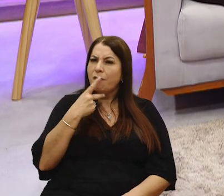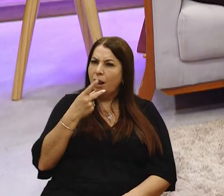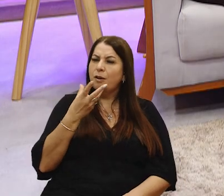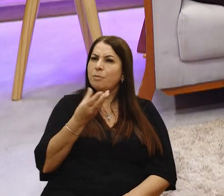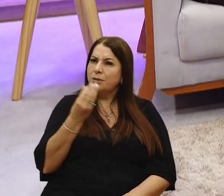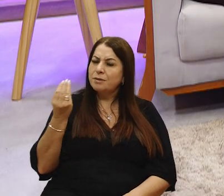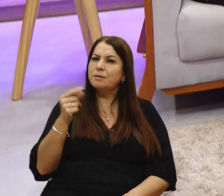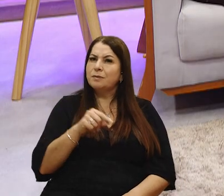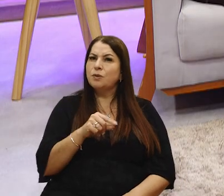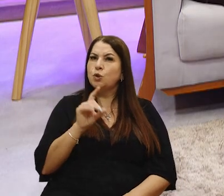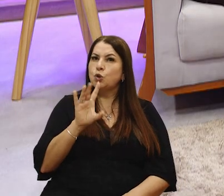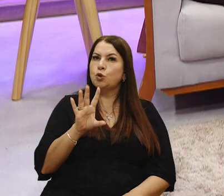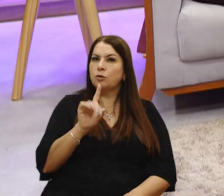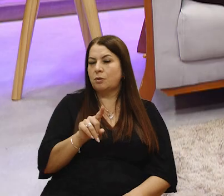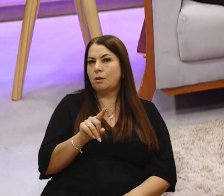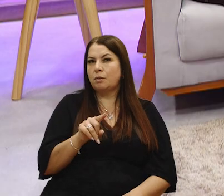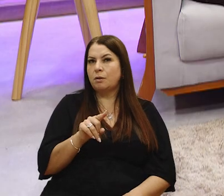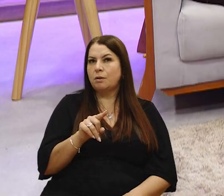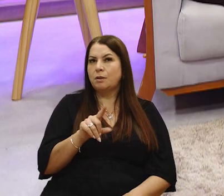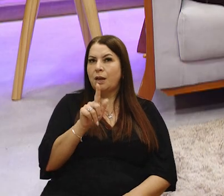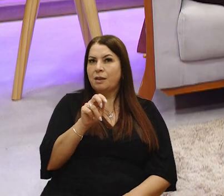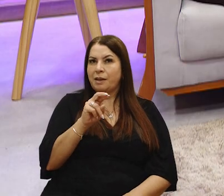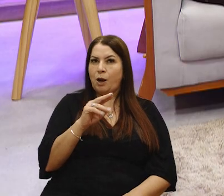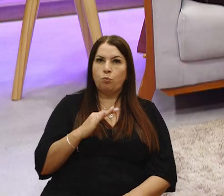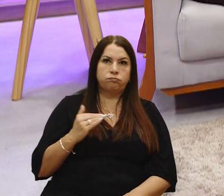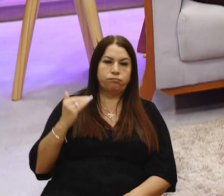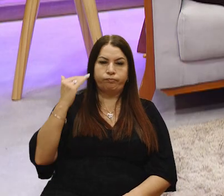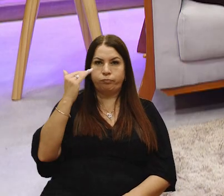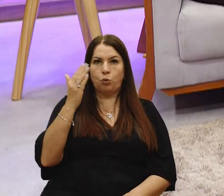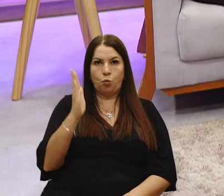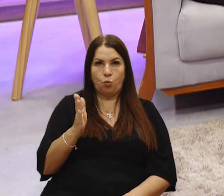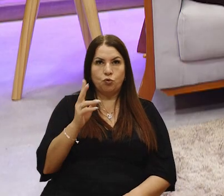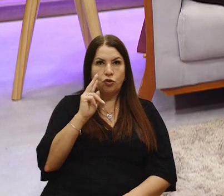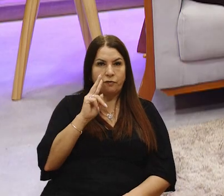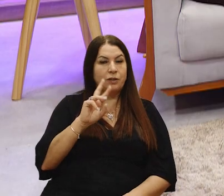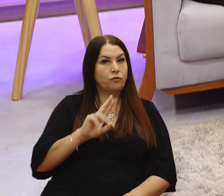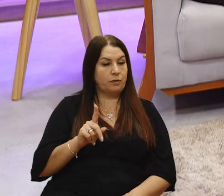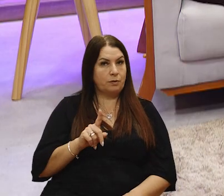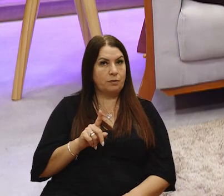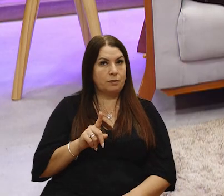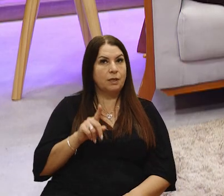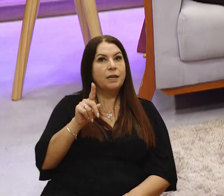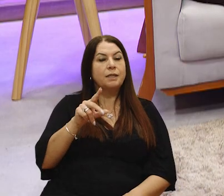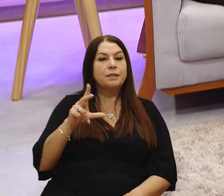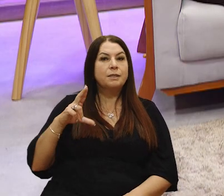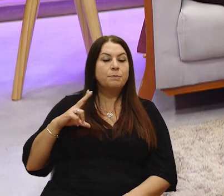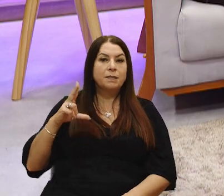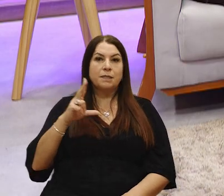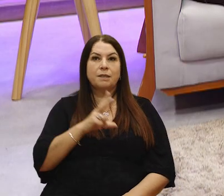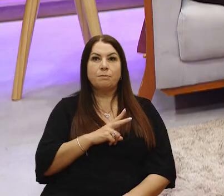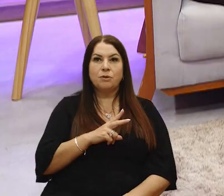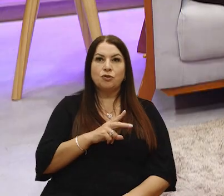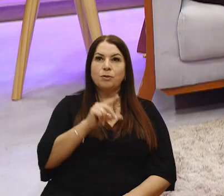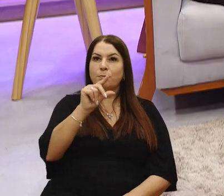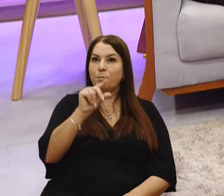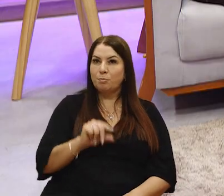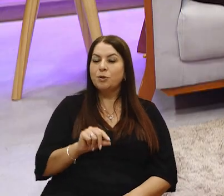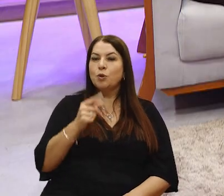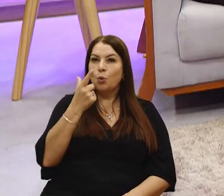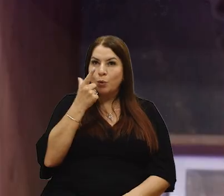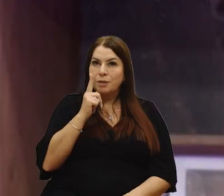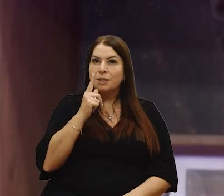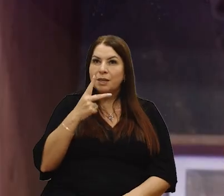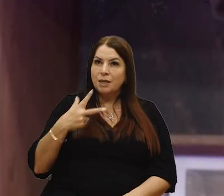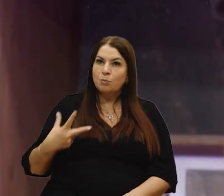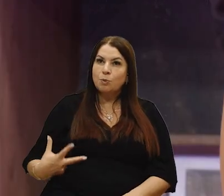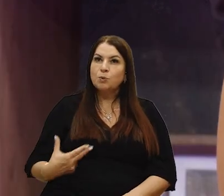atrás, ela sempre foi muito falada que era somente para graus mais elevados. Hoje a gente já vê o contrário. Hoje essas pacientes até de